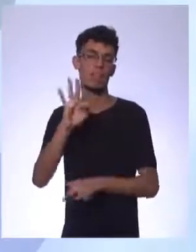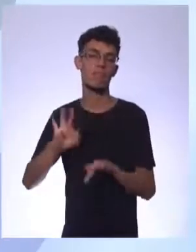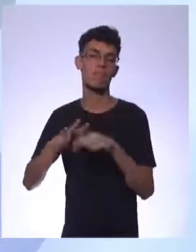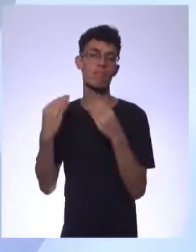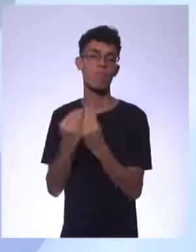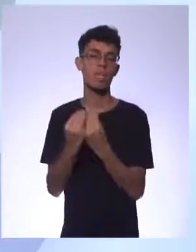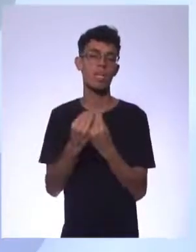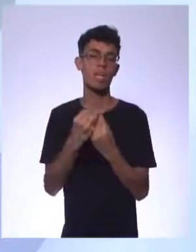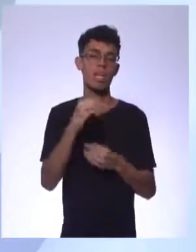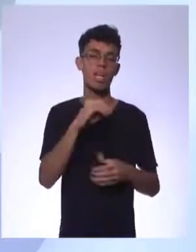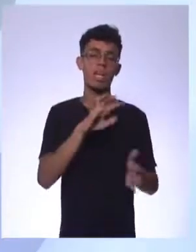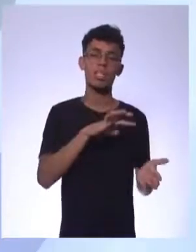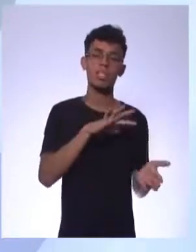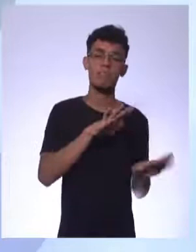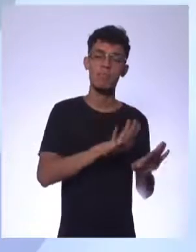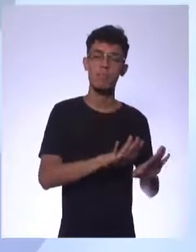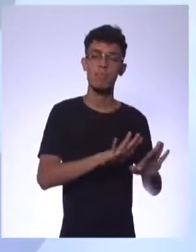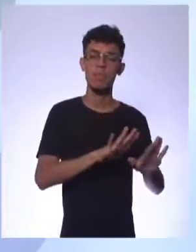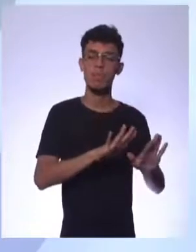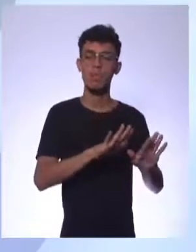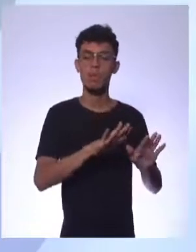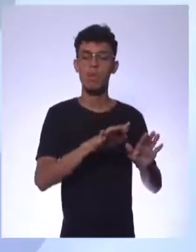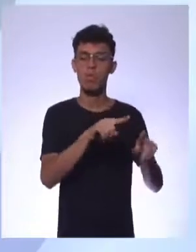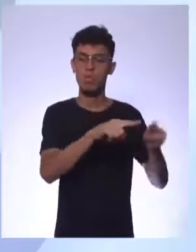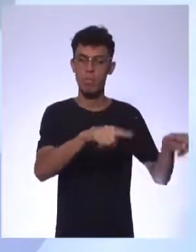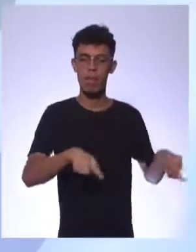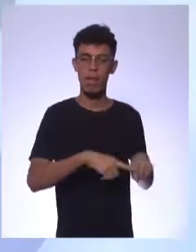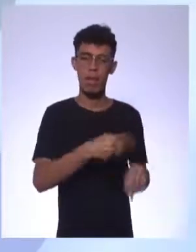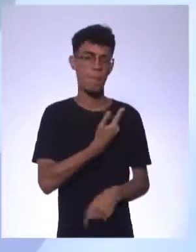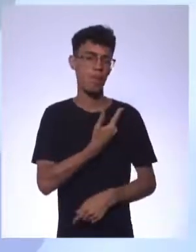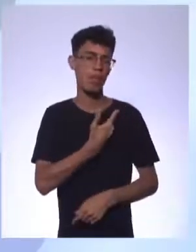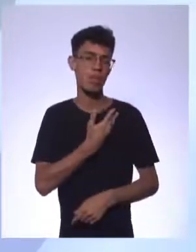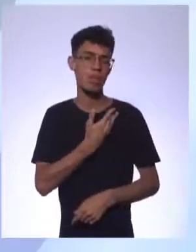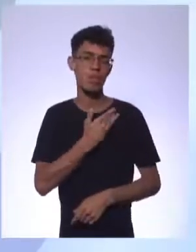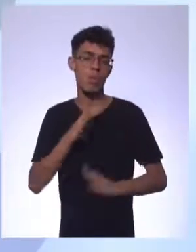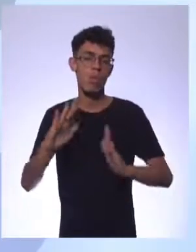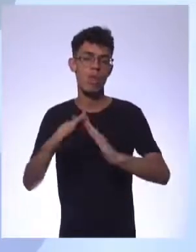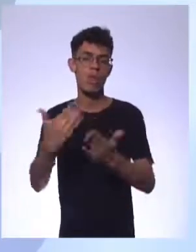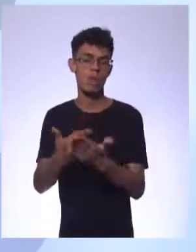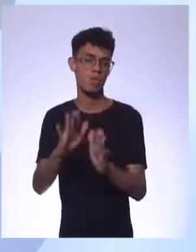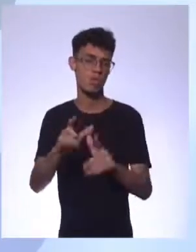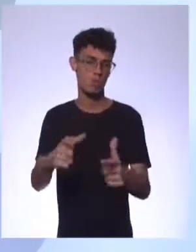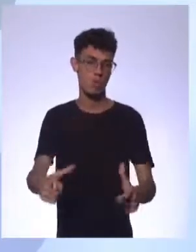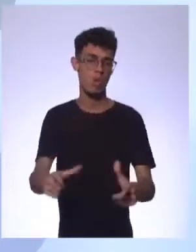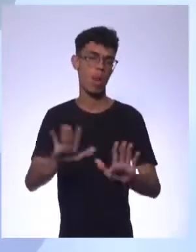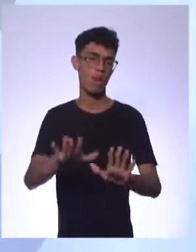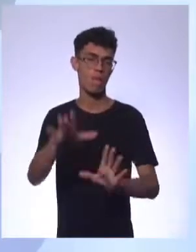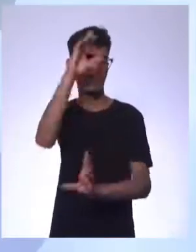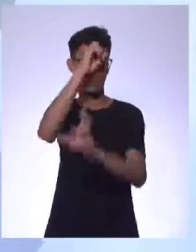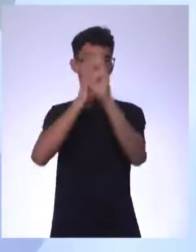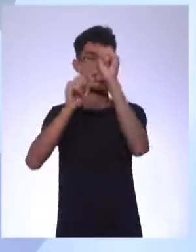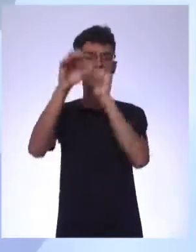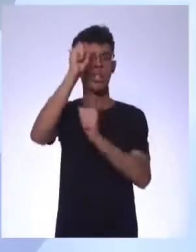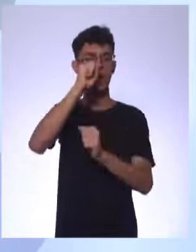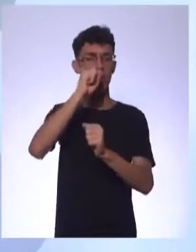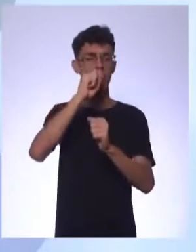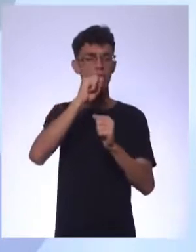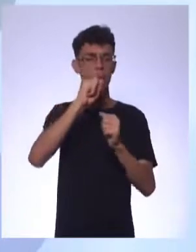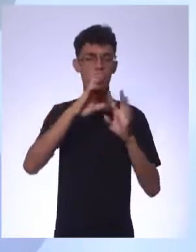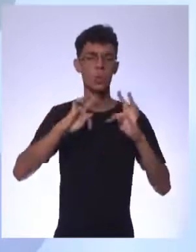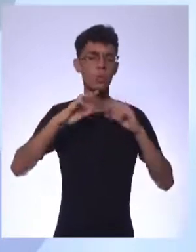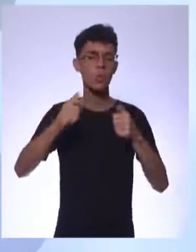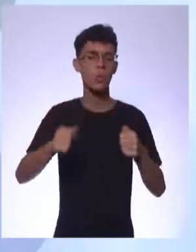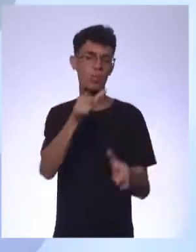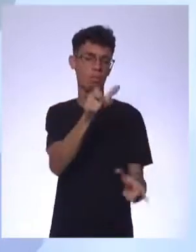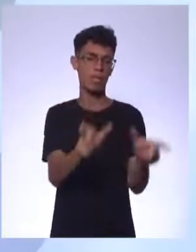amigo, é com a direção da escola, é com um amigo, ou seja, em qualquer momento, é perceber que nós podemos aprender com todo mundo. É se colocar